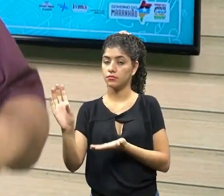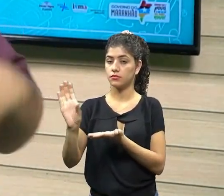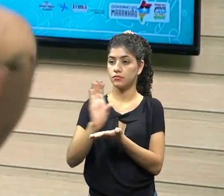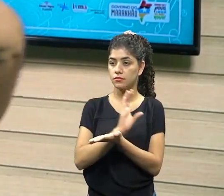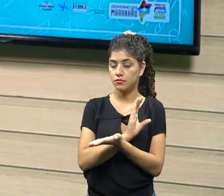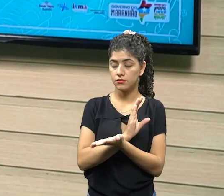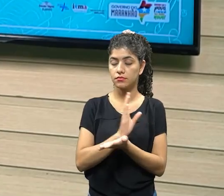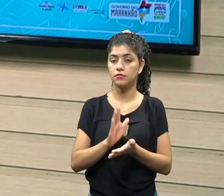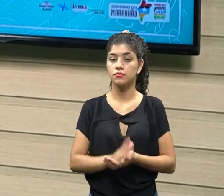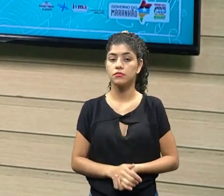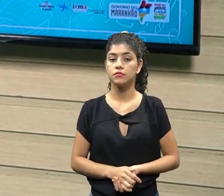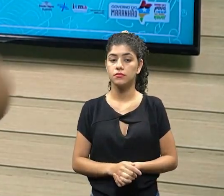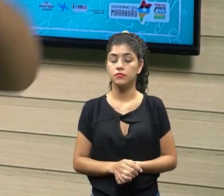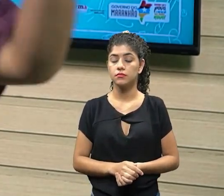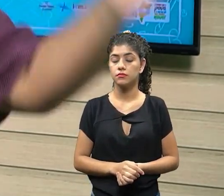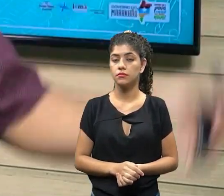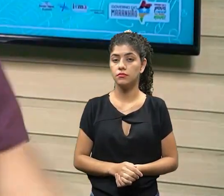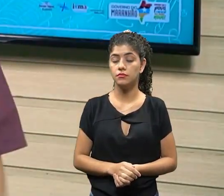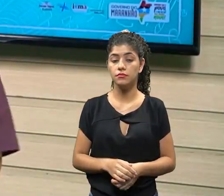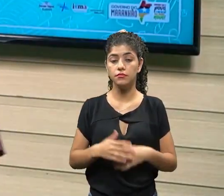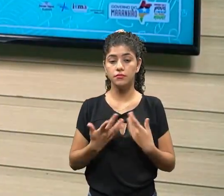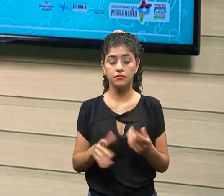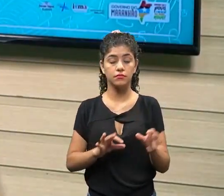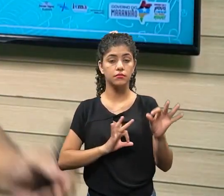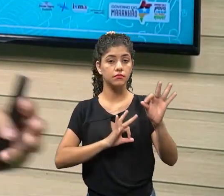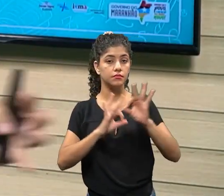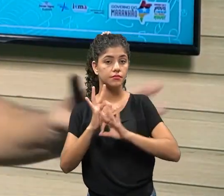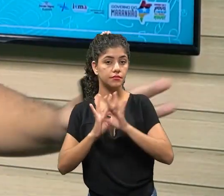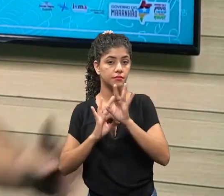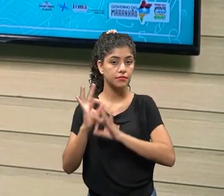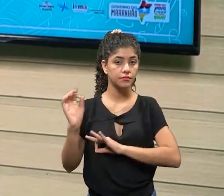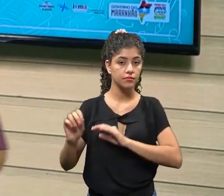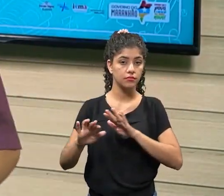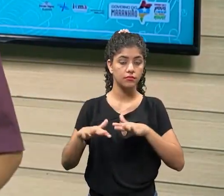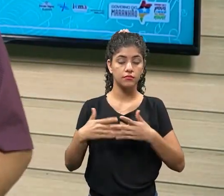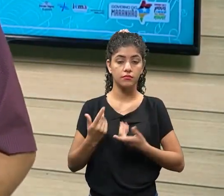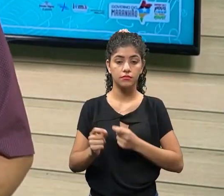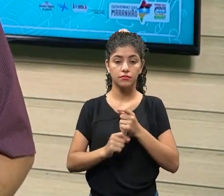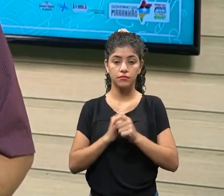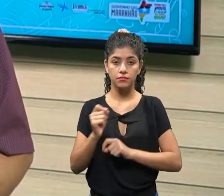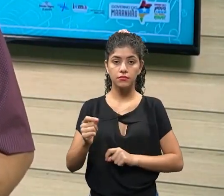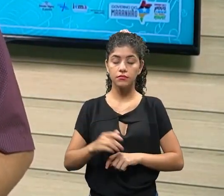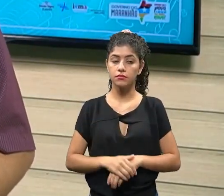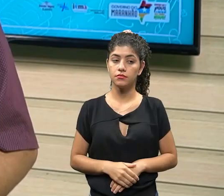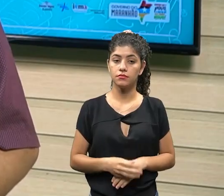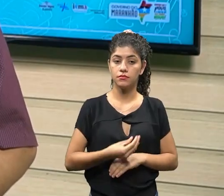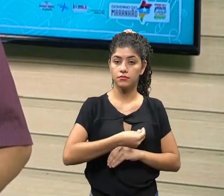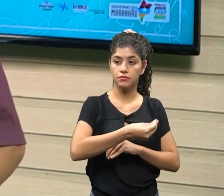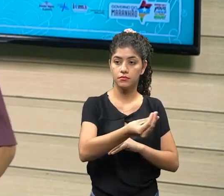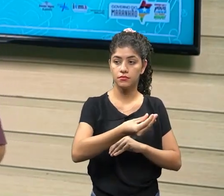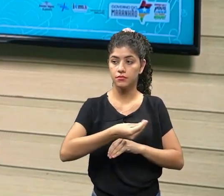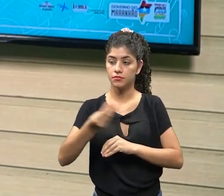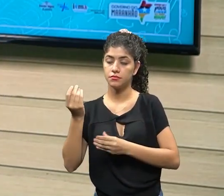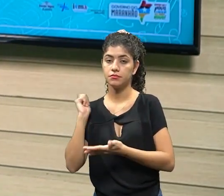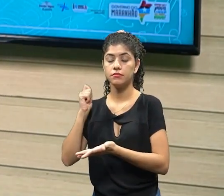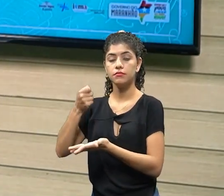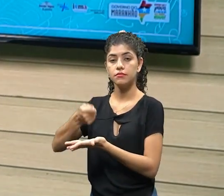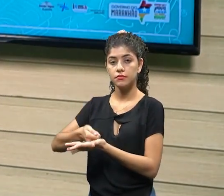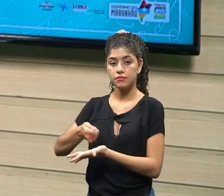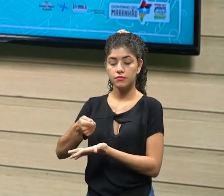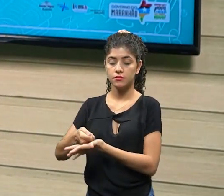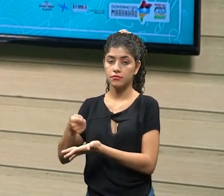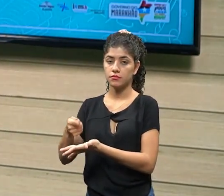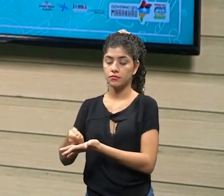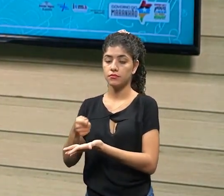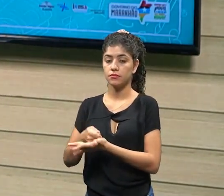chega, e aí eu fazer o planejamento da qual eu vou distribuir esse dinheiro.